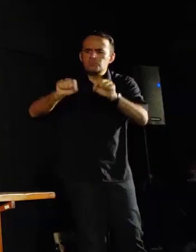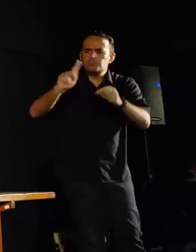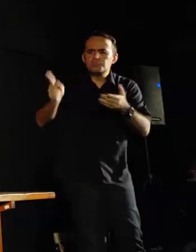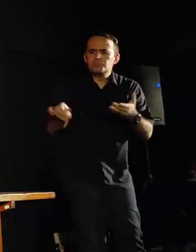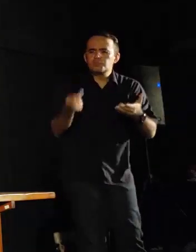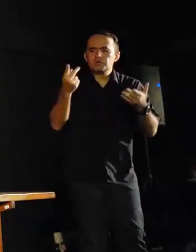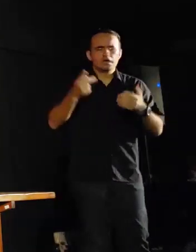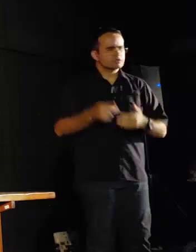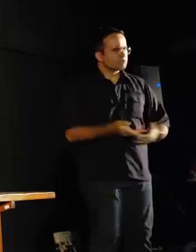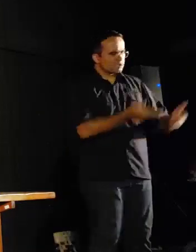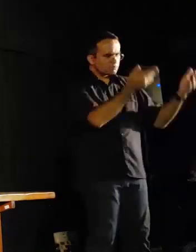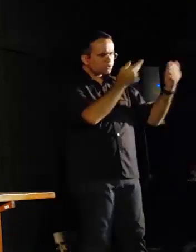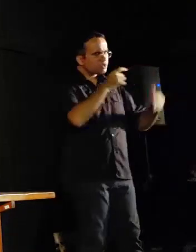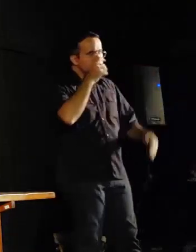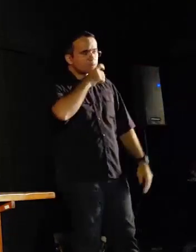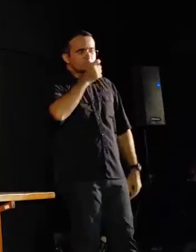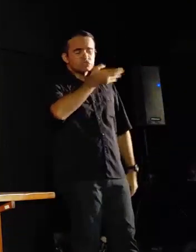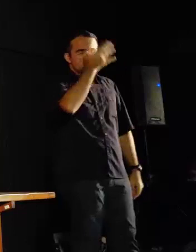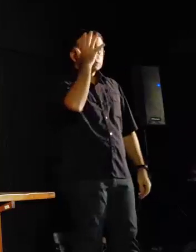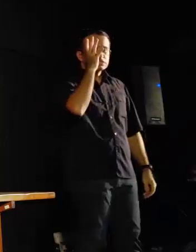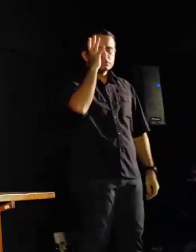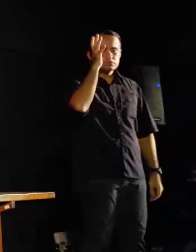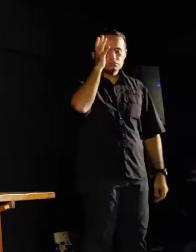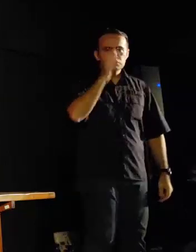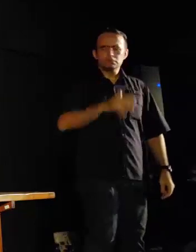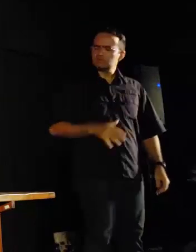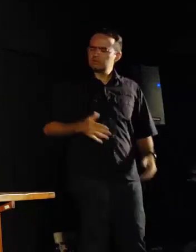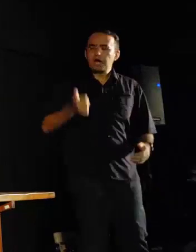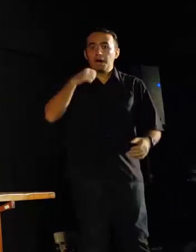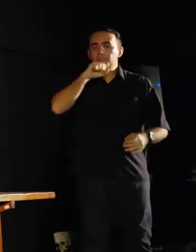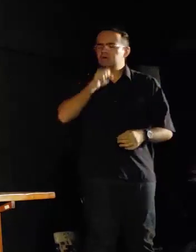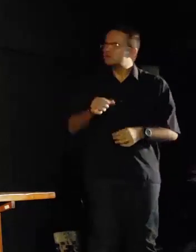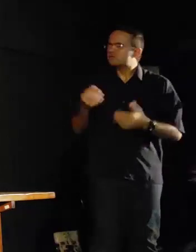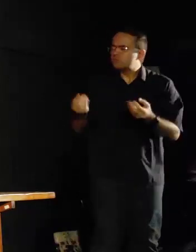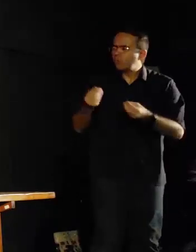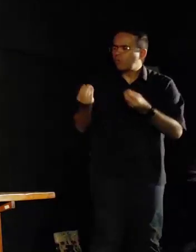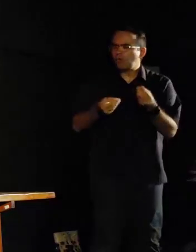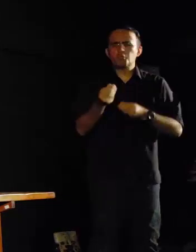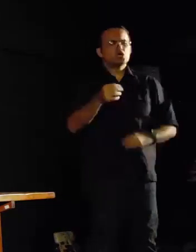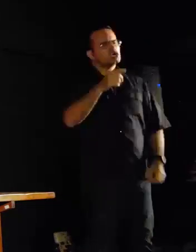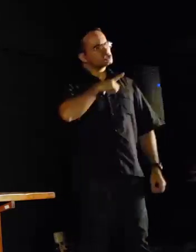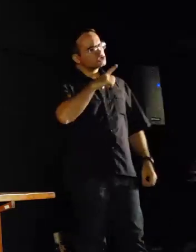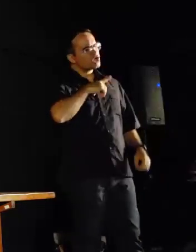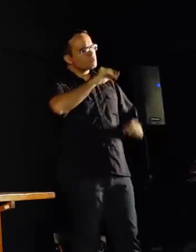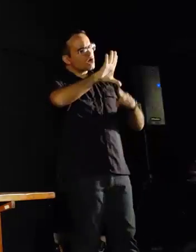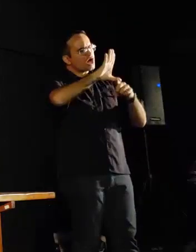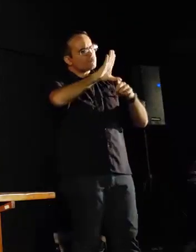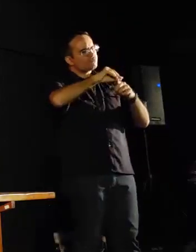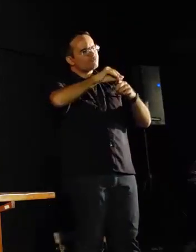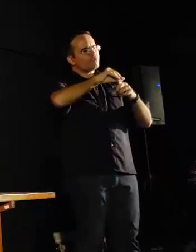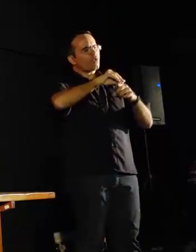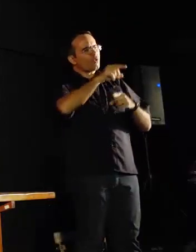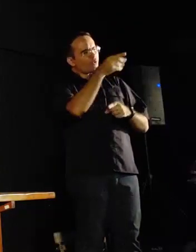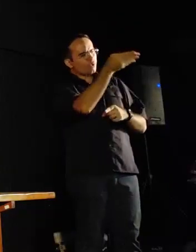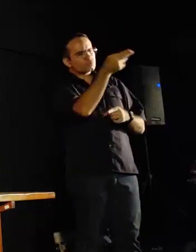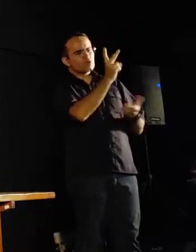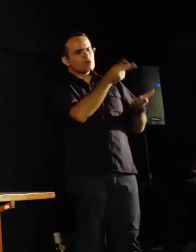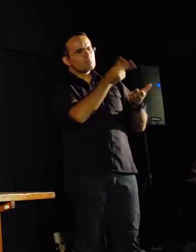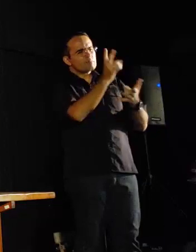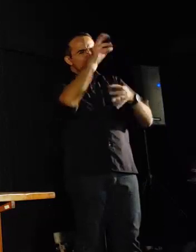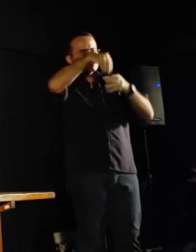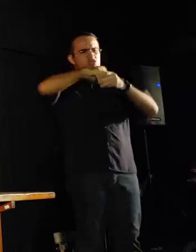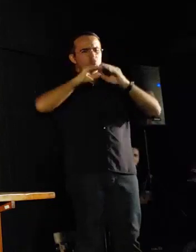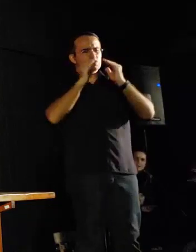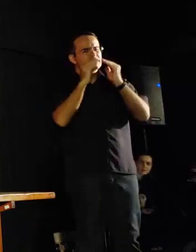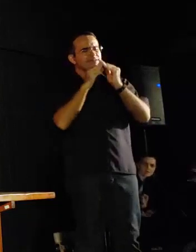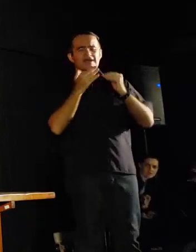Eu, pô, mas esse cara está mentindo, né? Mas como assim? Não, a gente tem a foto desse Marx em casa, na sala. Como é que ele pode ser uma pessoa ruim?